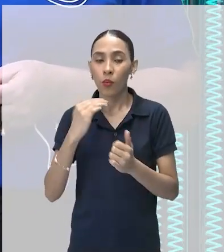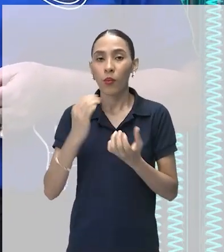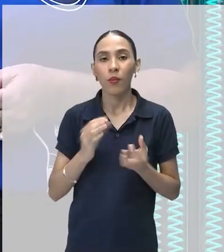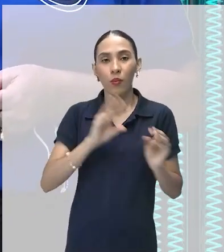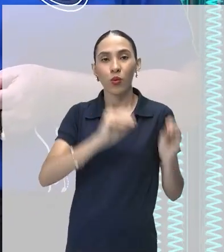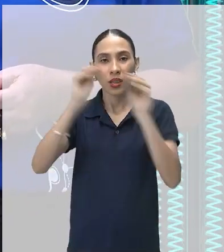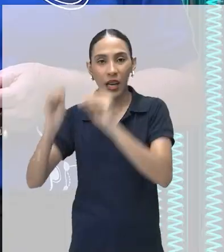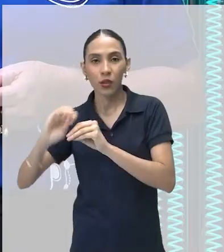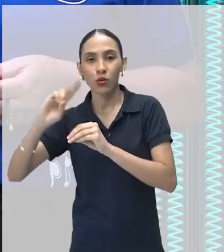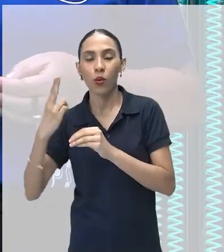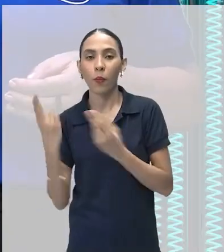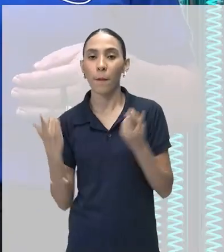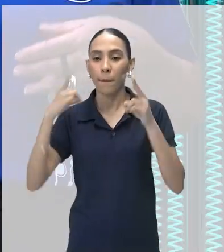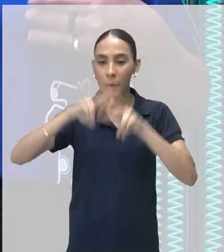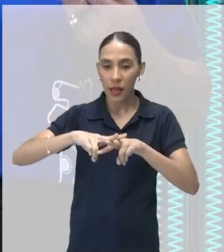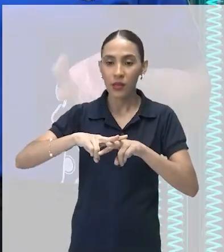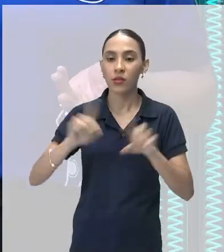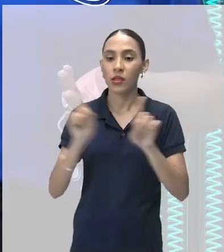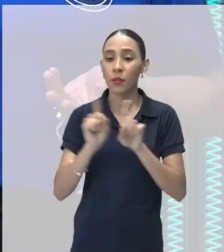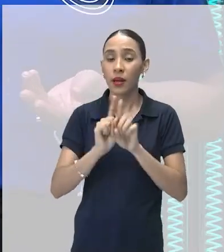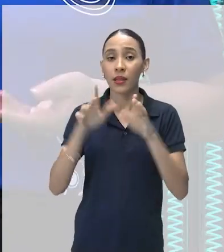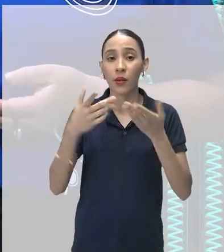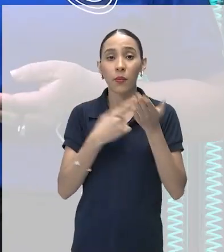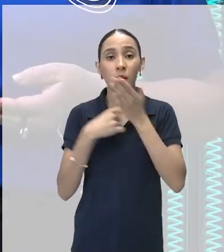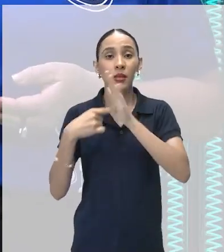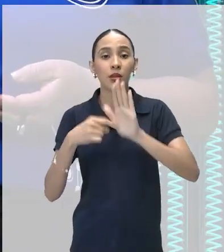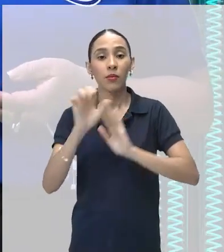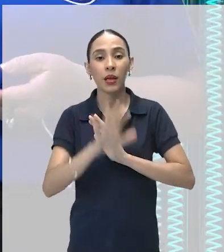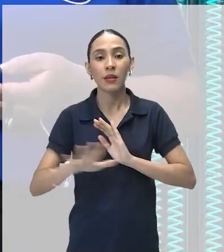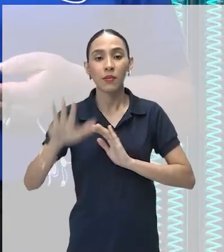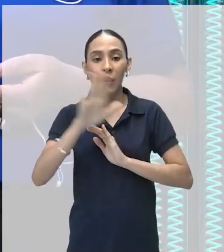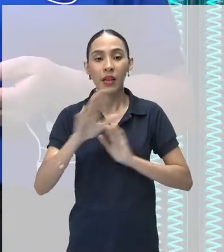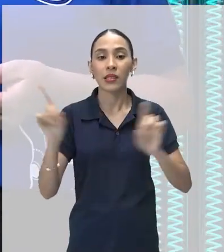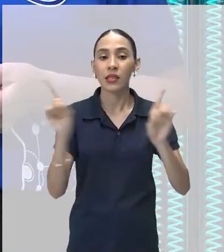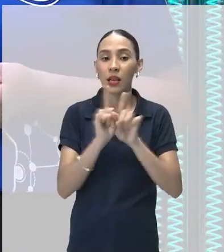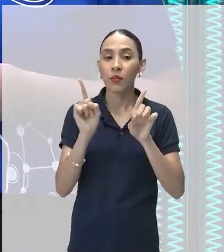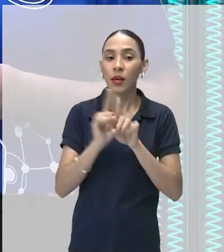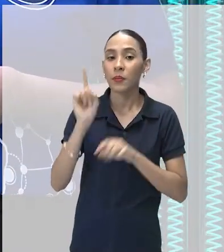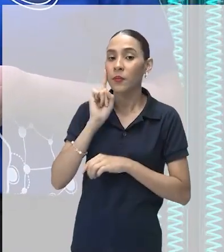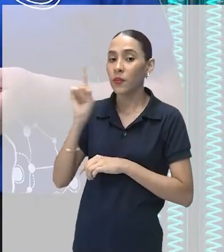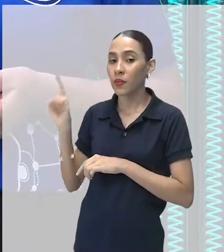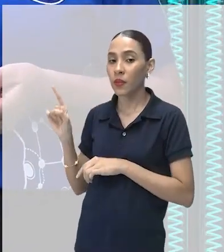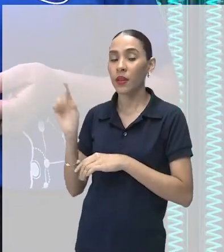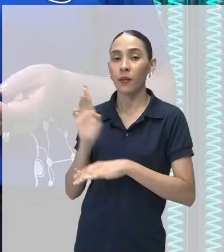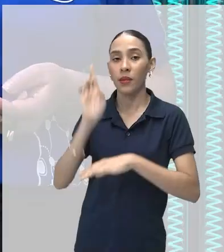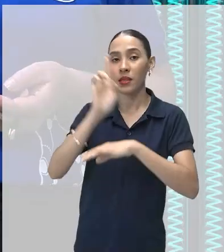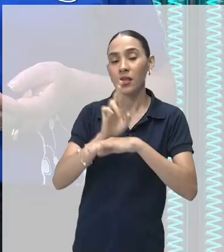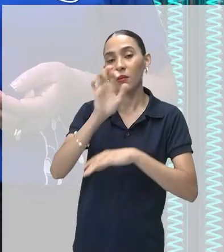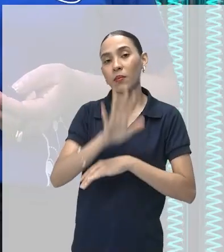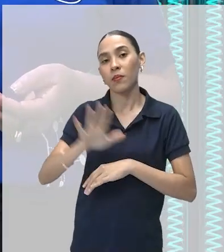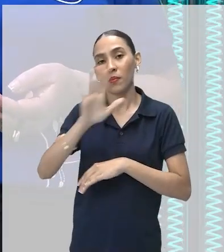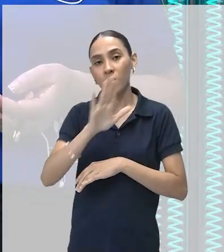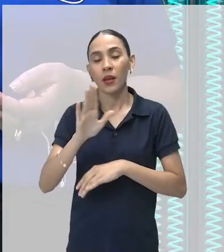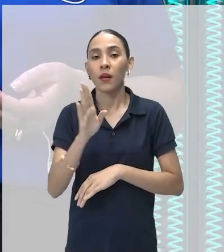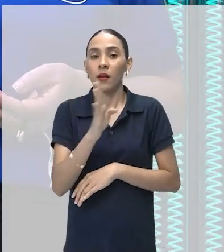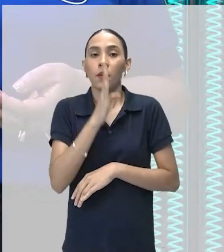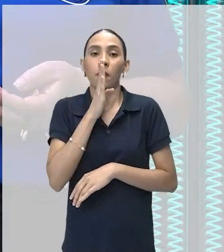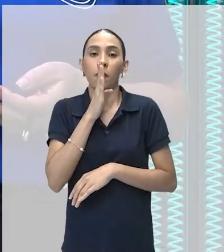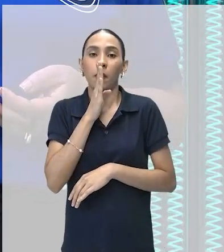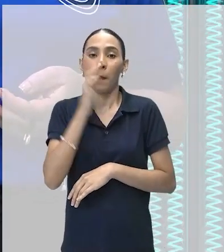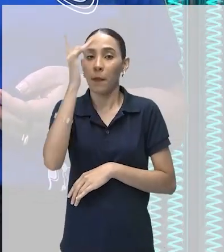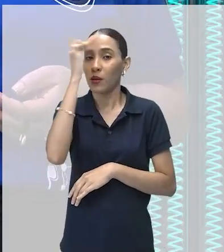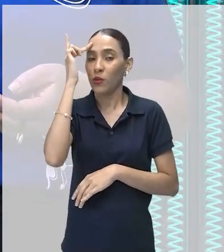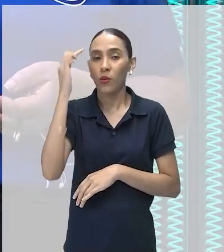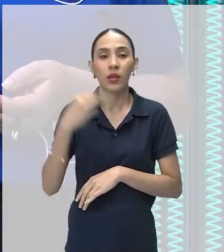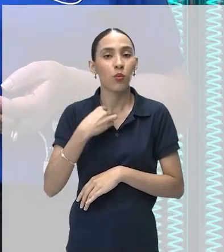ou presos. Então, eu trouxe uma imagem também que representa esse período, a questão de calar o público,